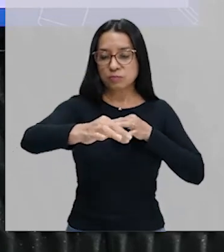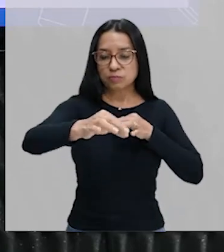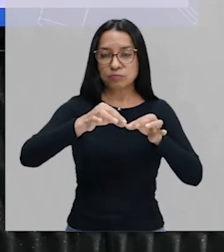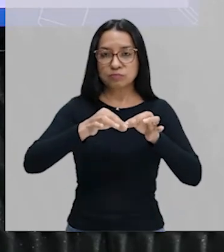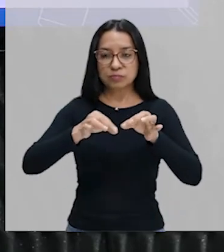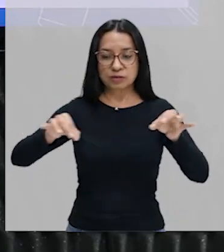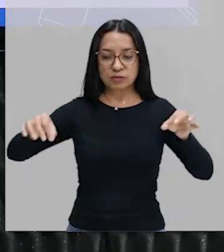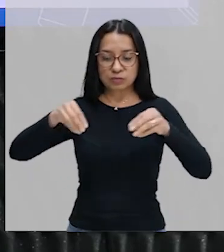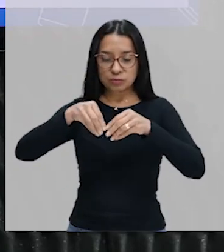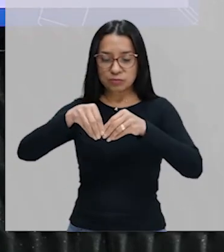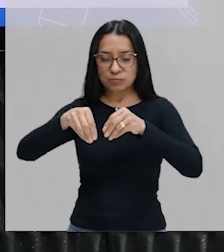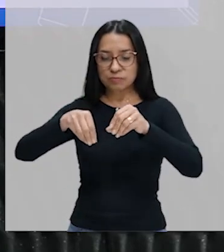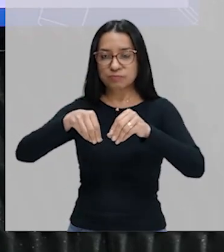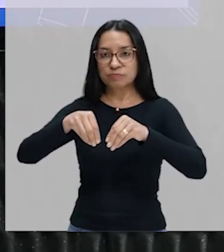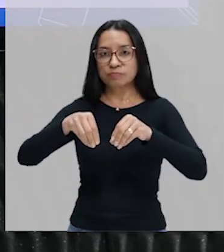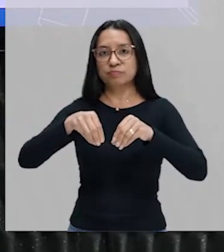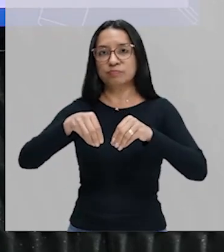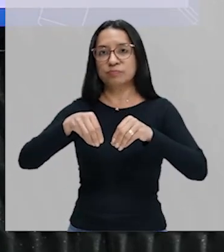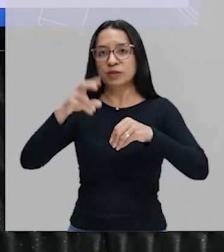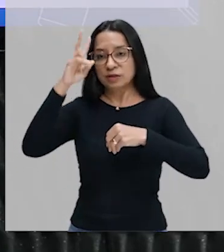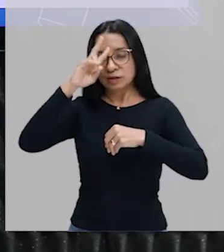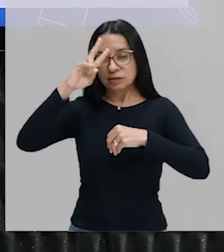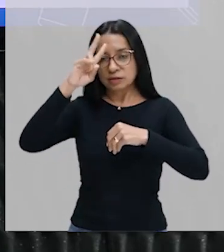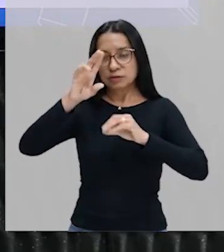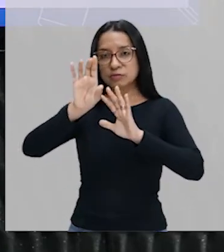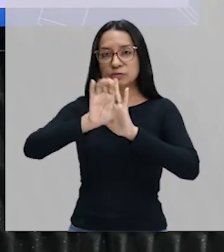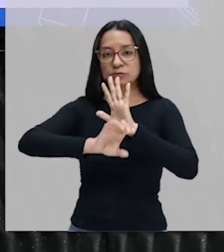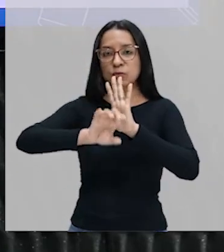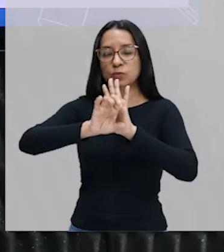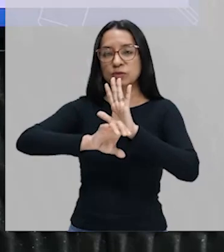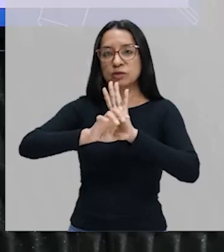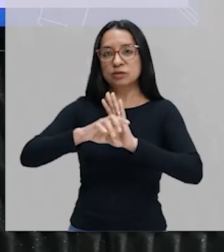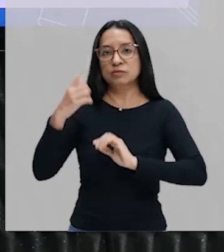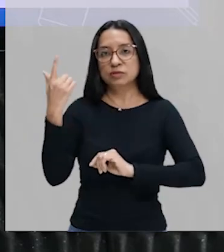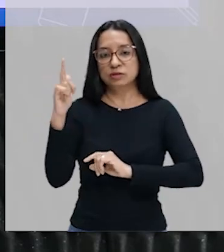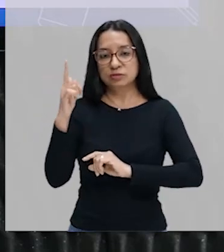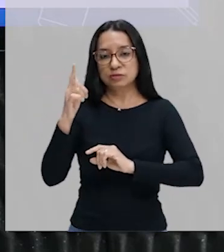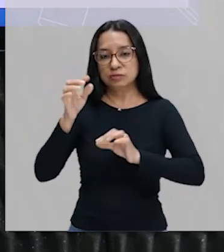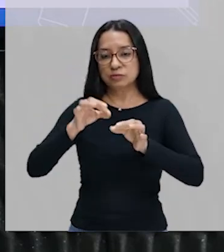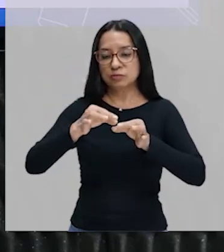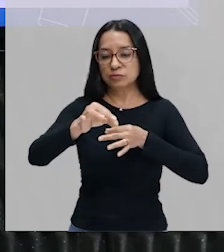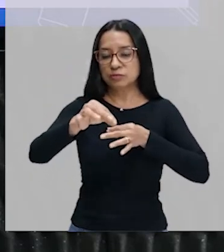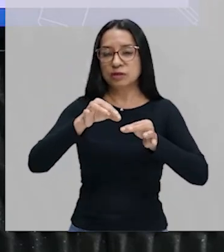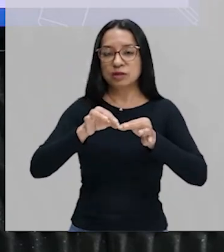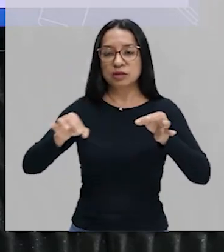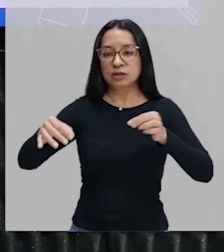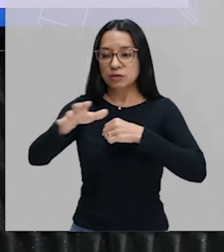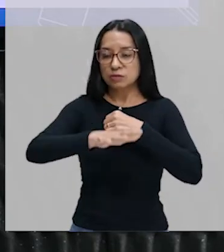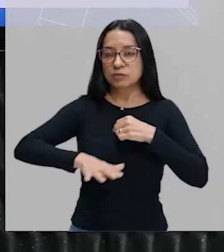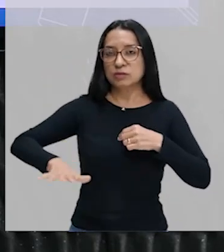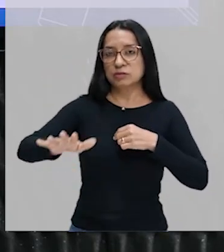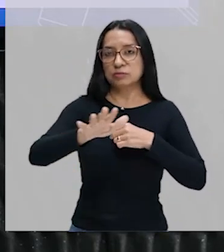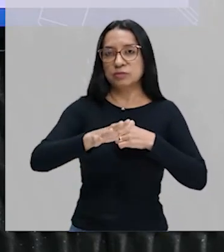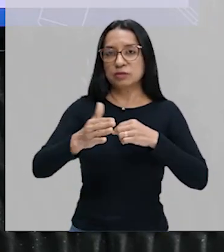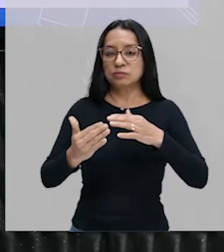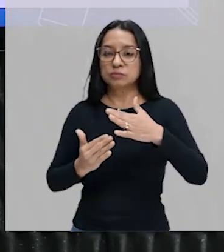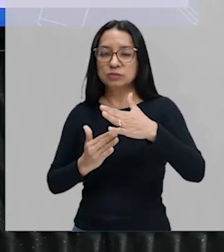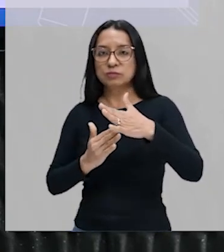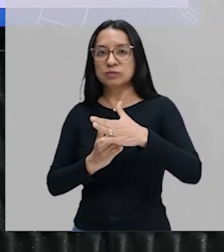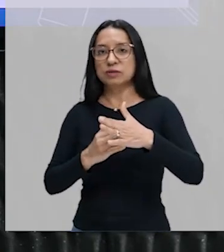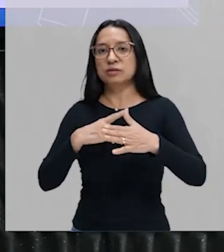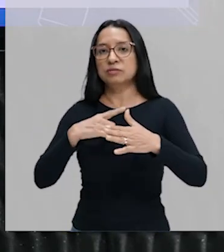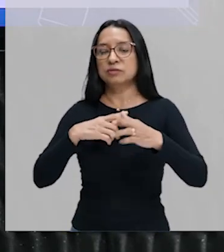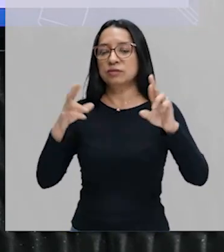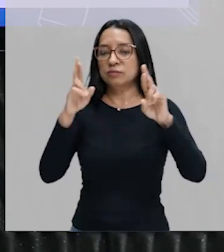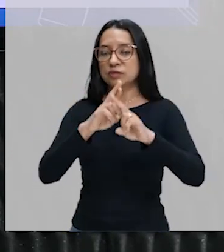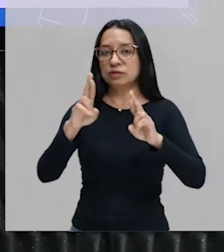território. Lembra que quando a gente falou em conceitos aí geográficos, tá certo? Território, espaço, né, delimitado, onde existe